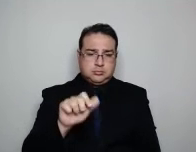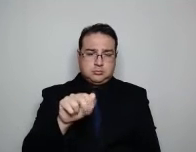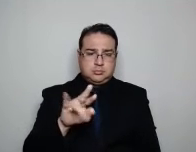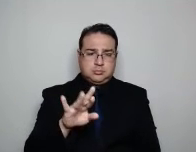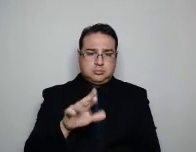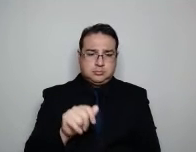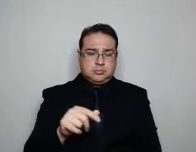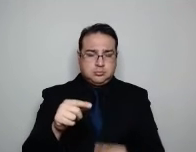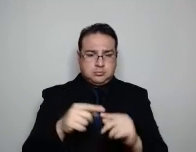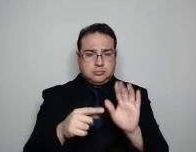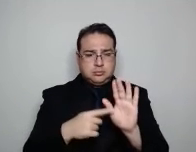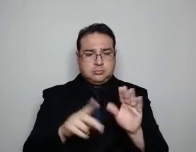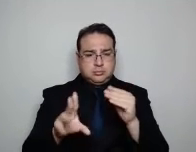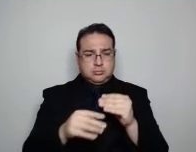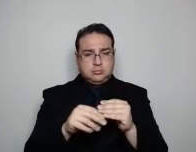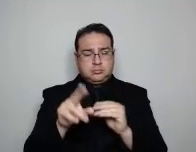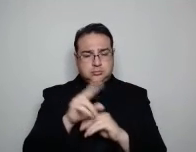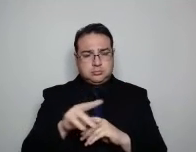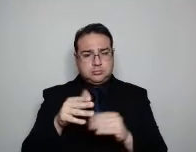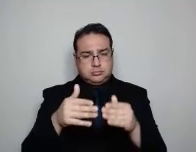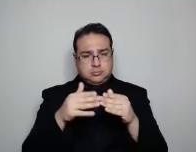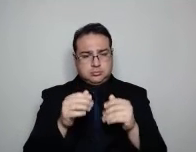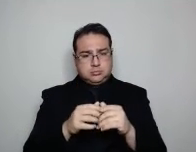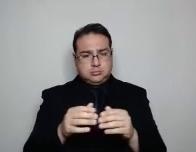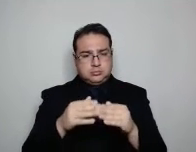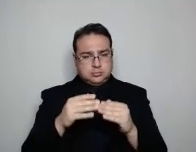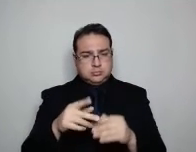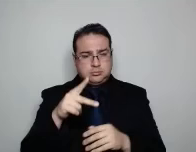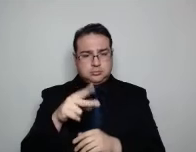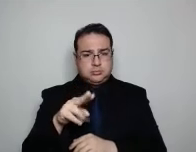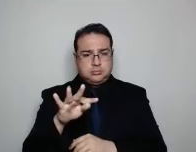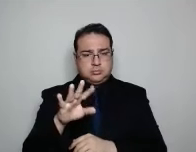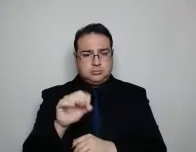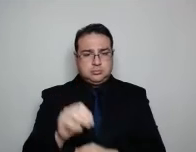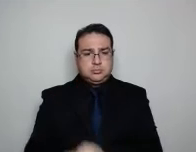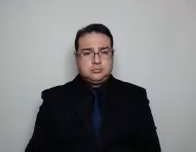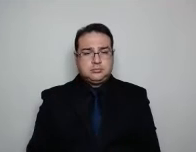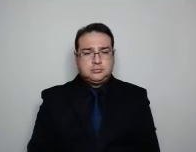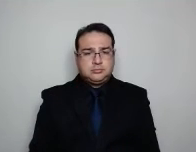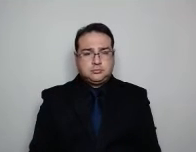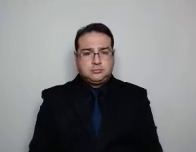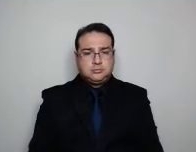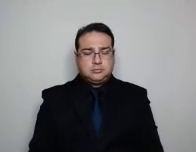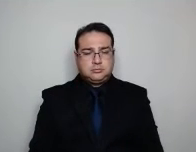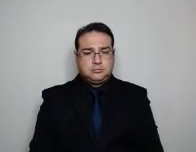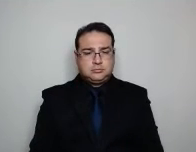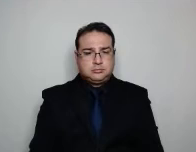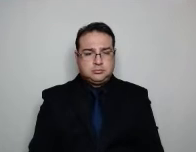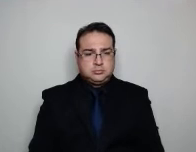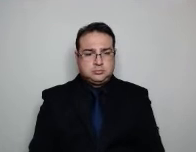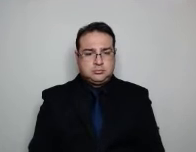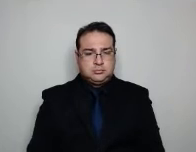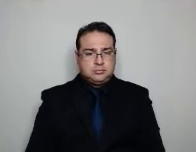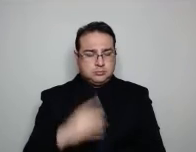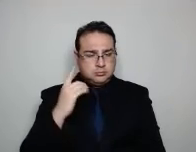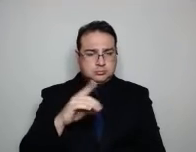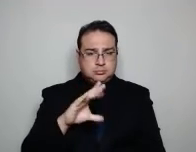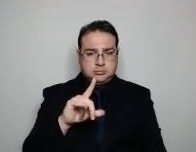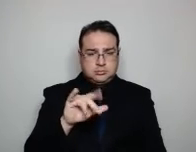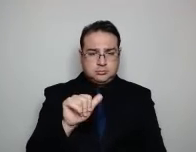sentido, eu reitero os termos da apelação e peço provimento. Pois não, o advogado da parte, por favor.